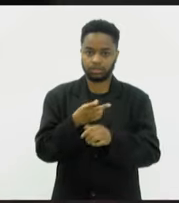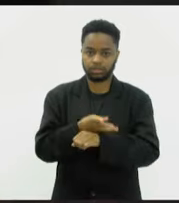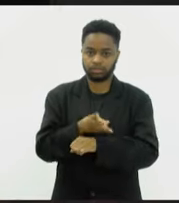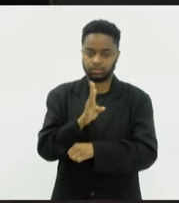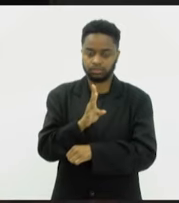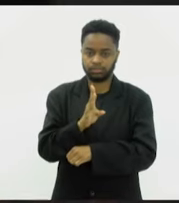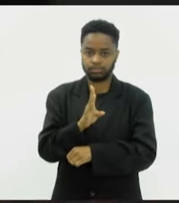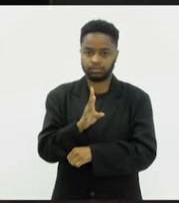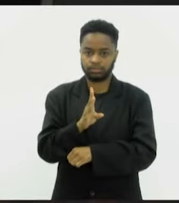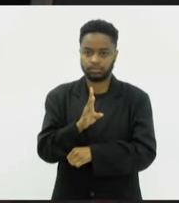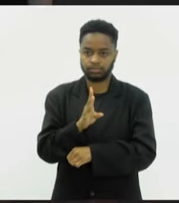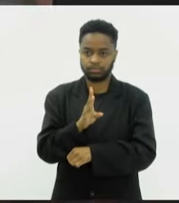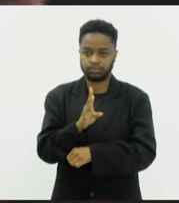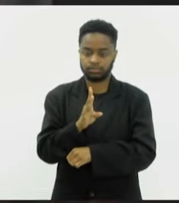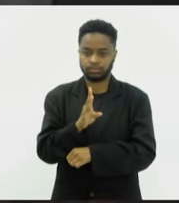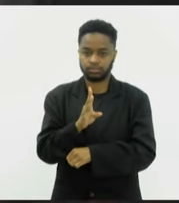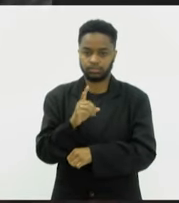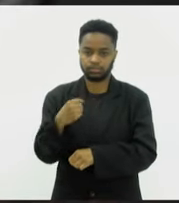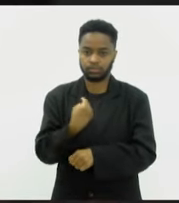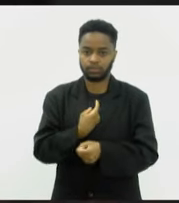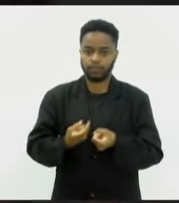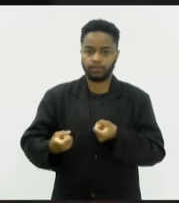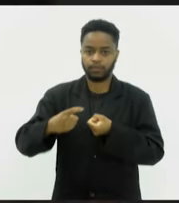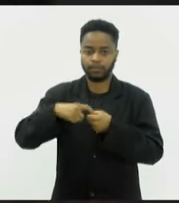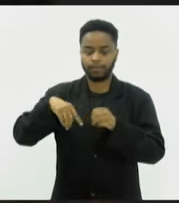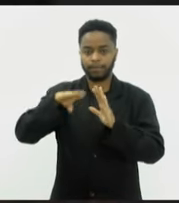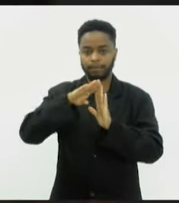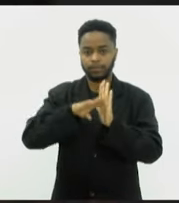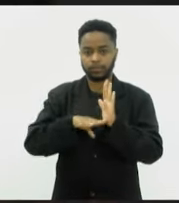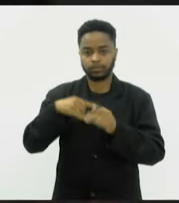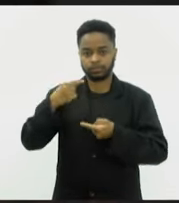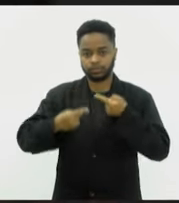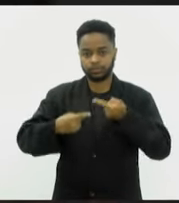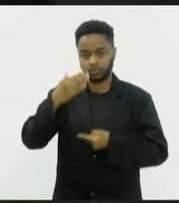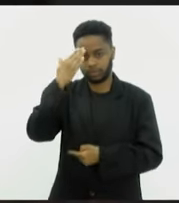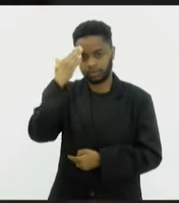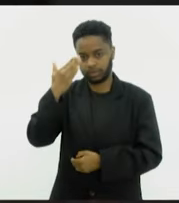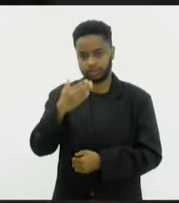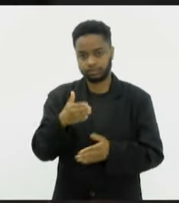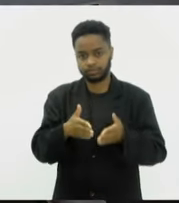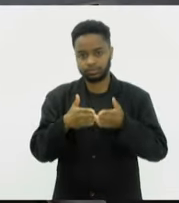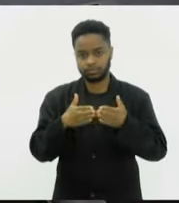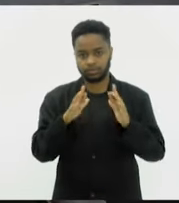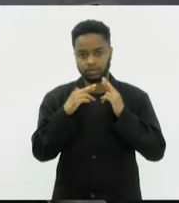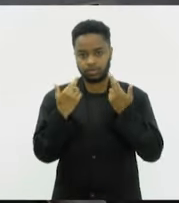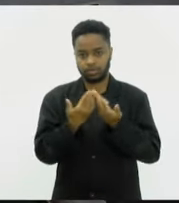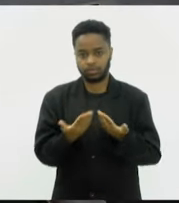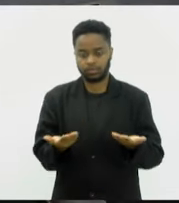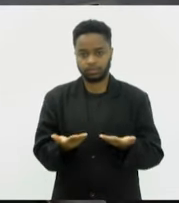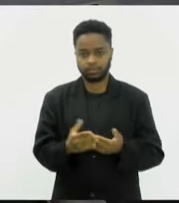horas, quando retornaremos com a ordem do dia. Obrigado. Está suspensa a sessão.